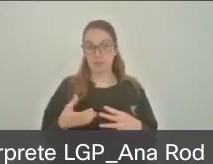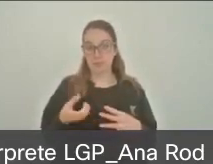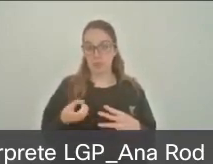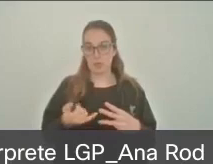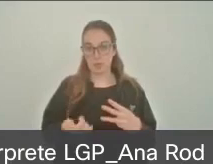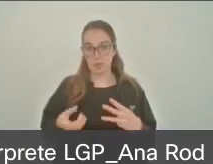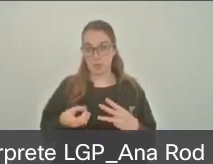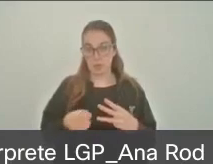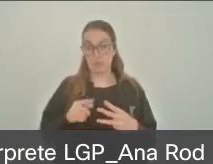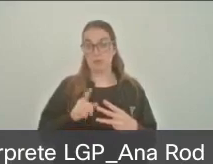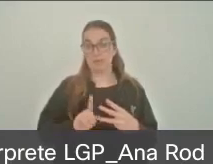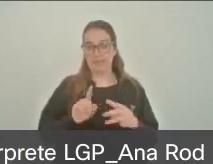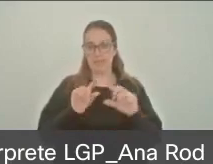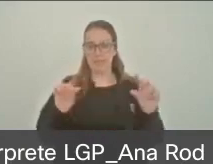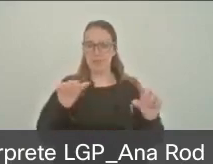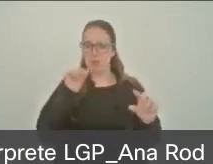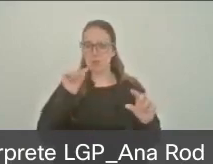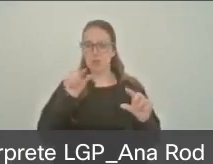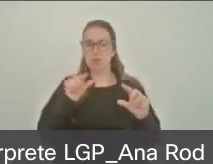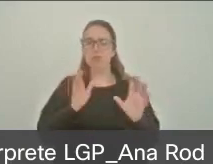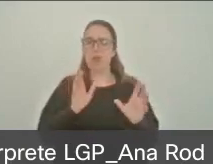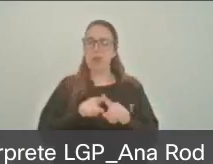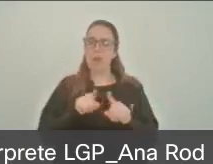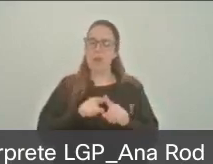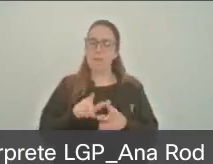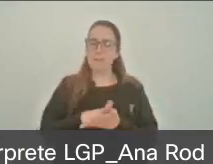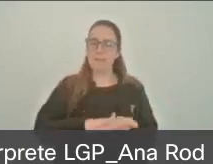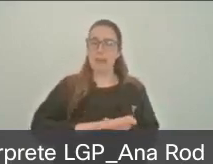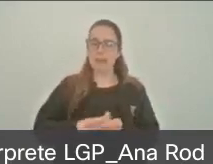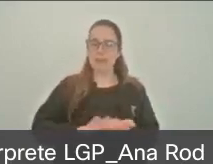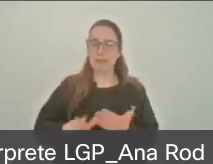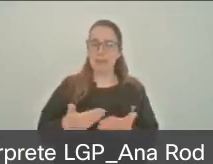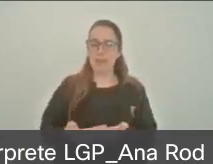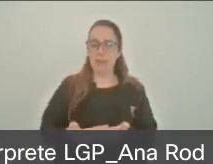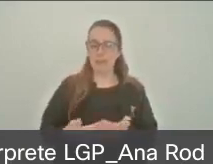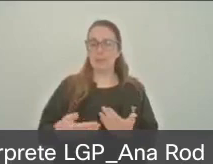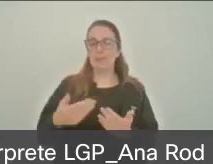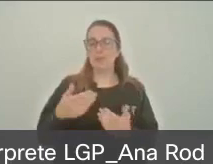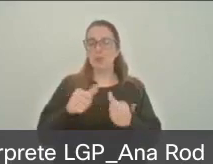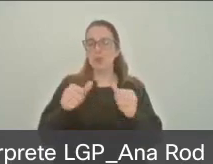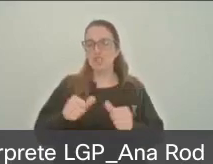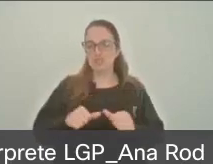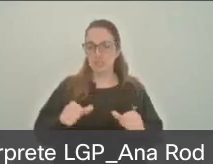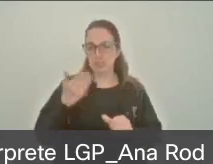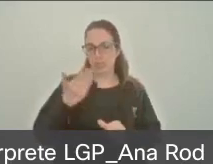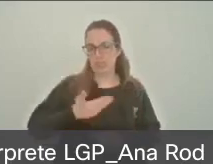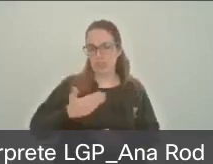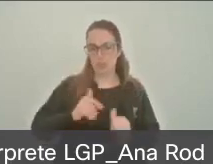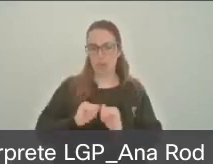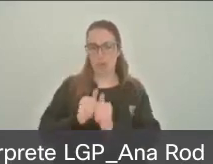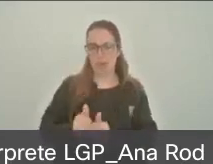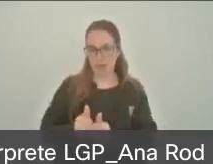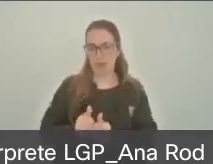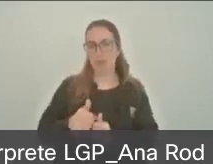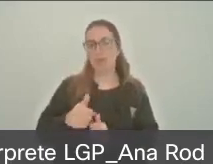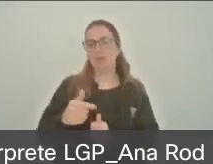superior deste slide, lançaram já as bases fundamentais do regime de direito ao acompanhamento que viria a ser consagrado na